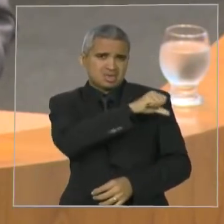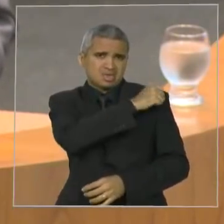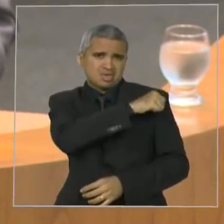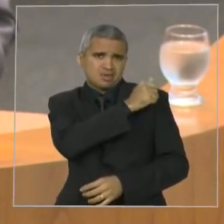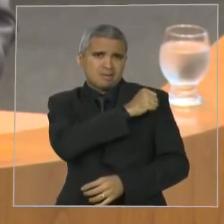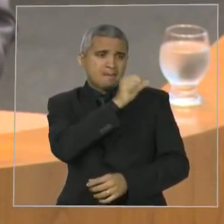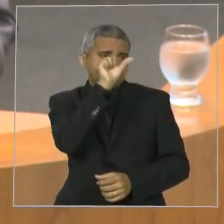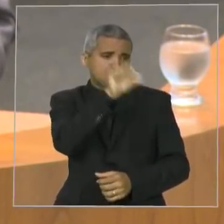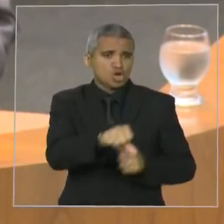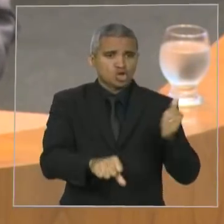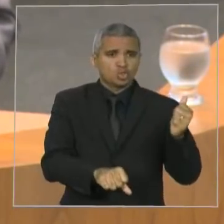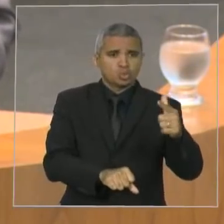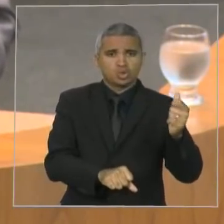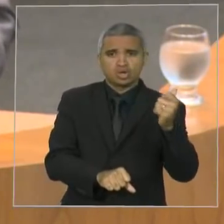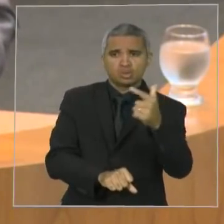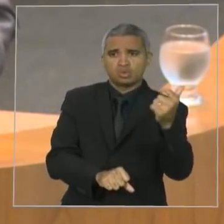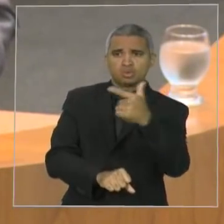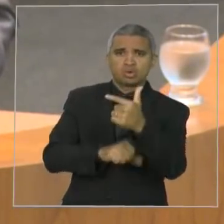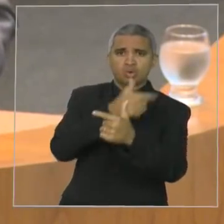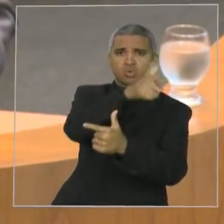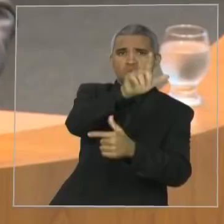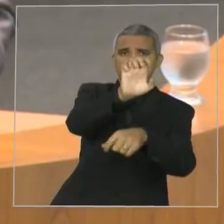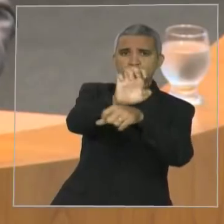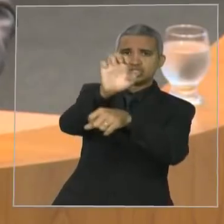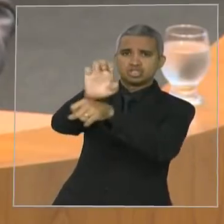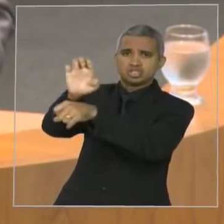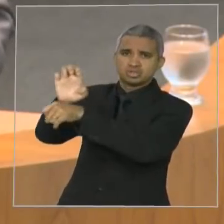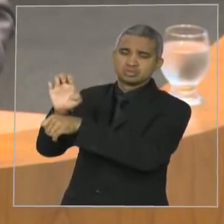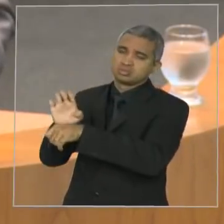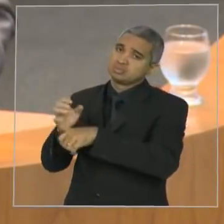poderiam se enquadrar em uma intervenção federal